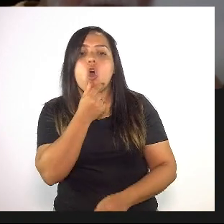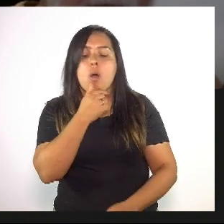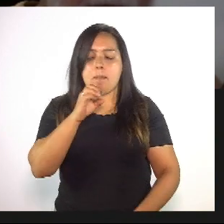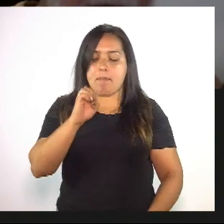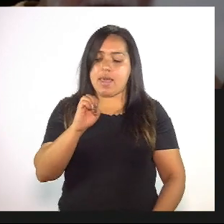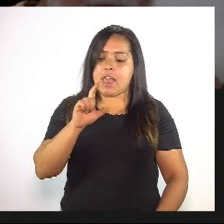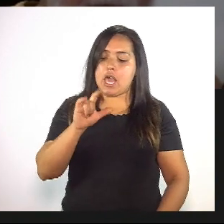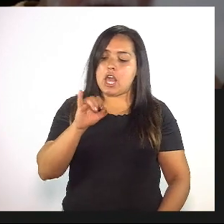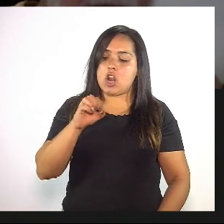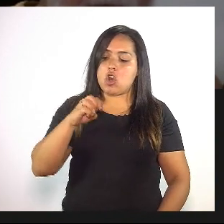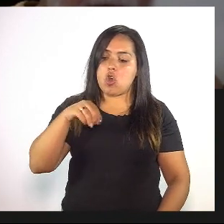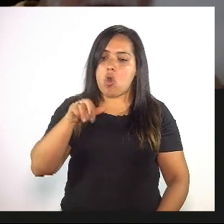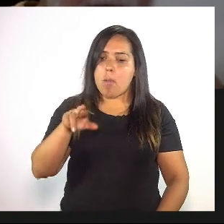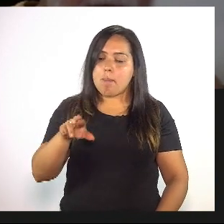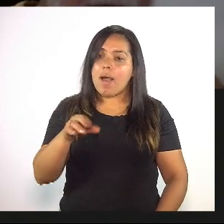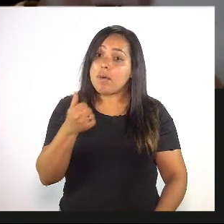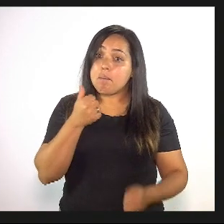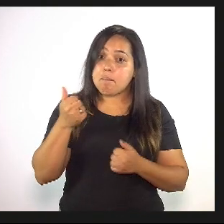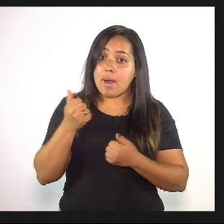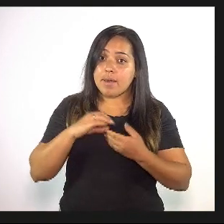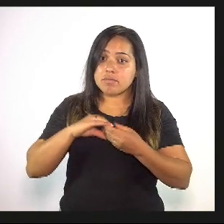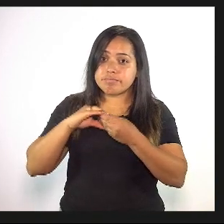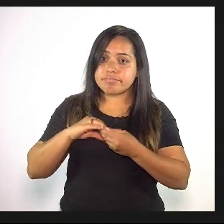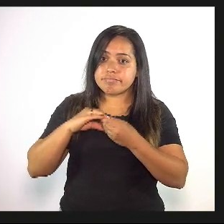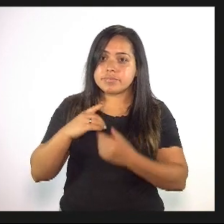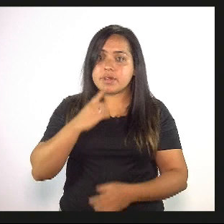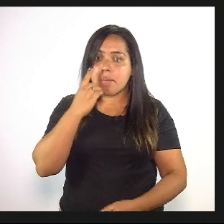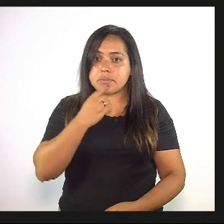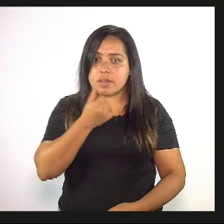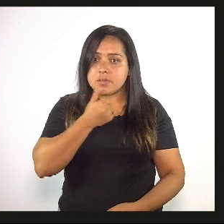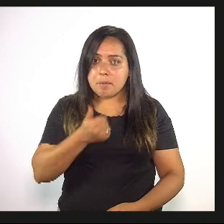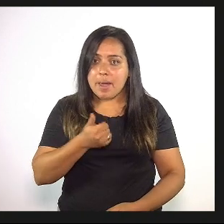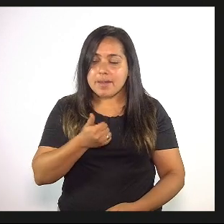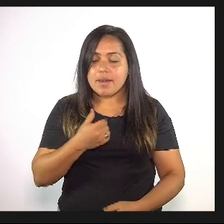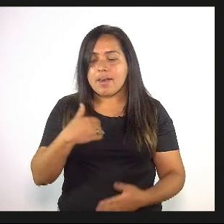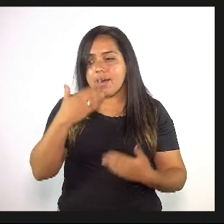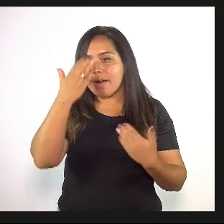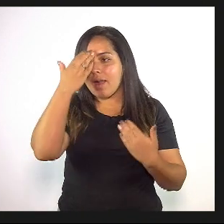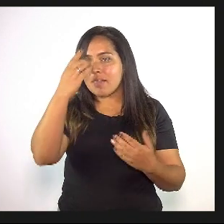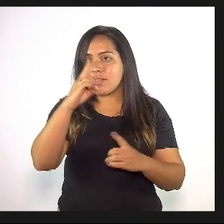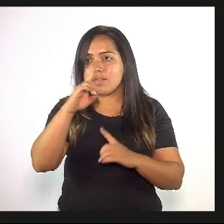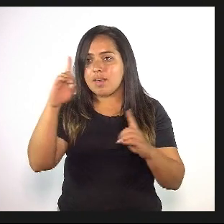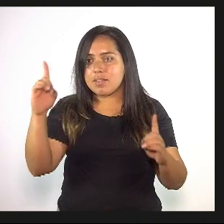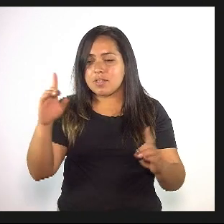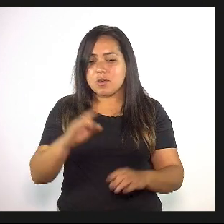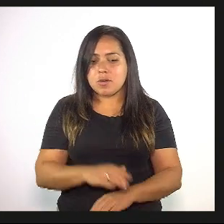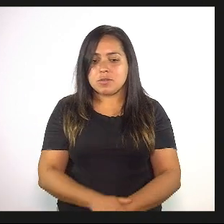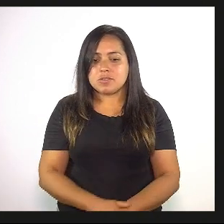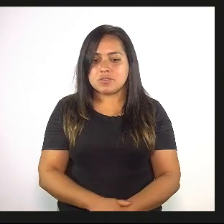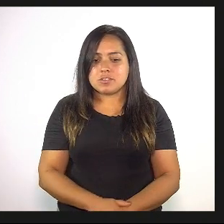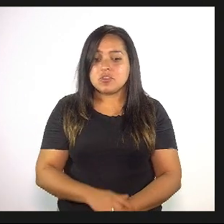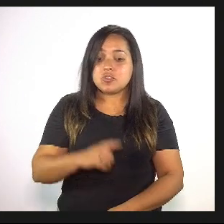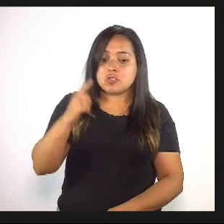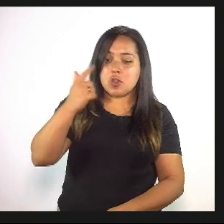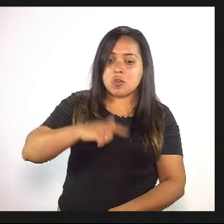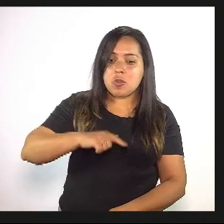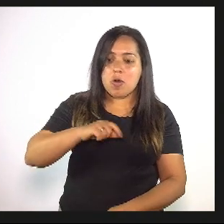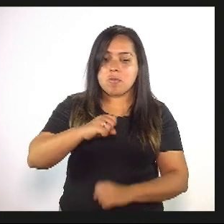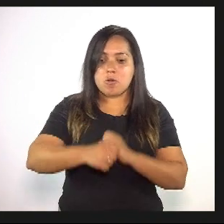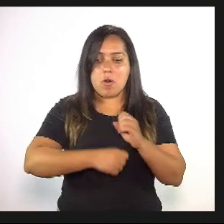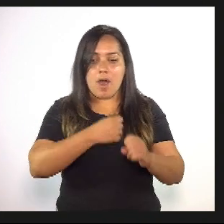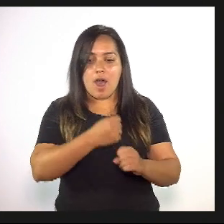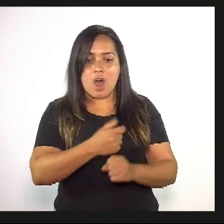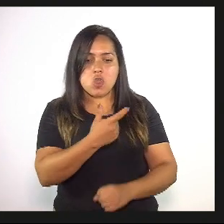Salve, deputado. Como vai? Tudo bem, meu amor? Graças a Deus. Nova versão 2020-2021.